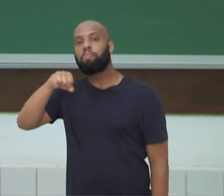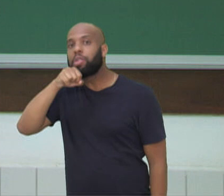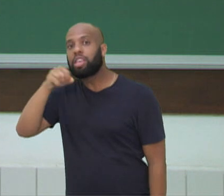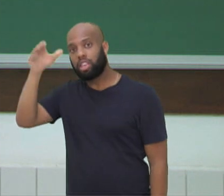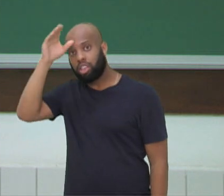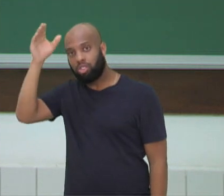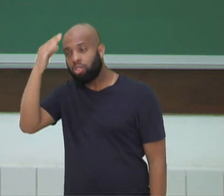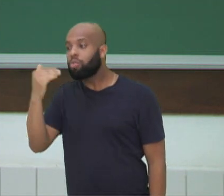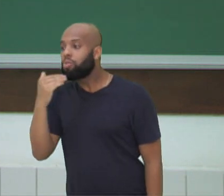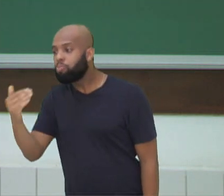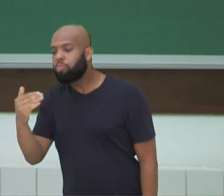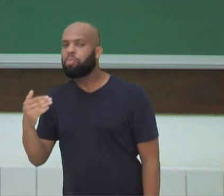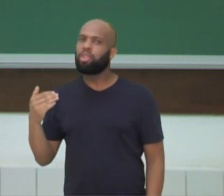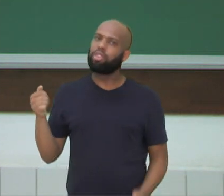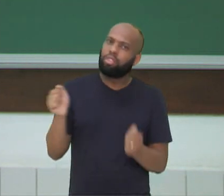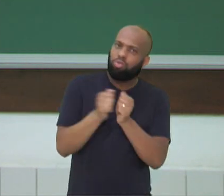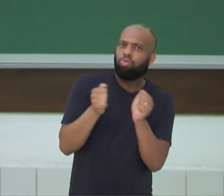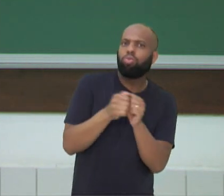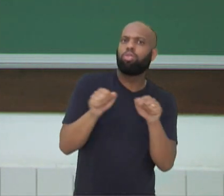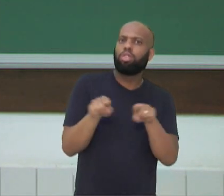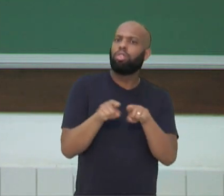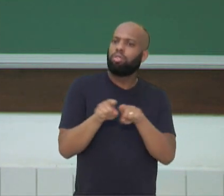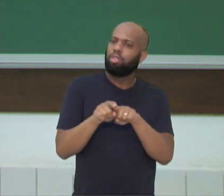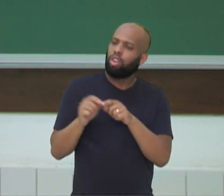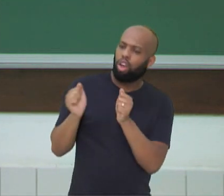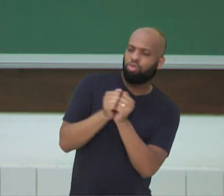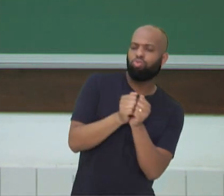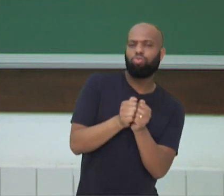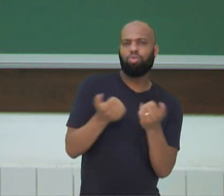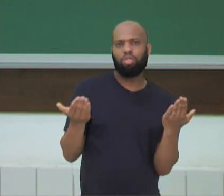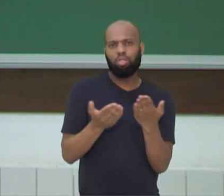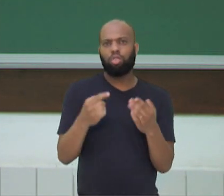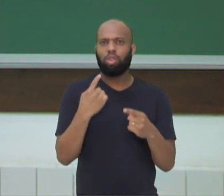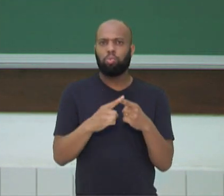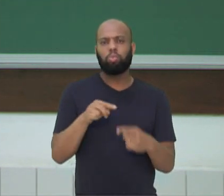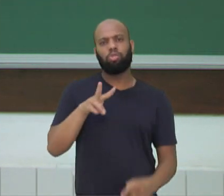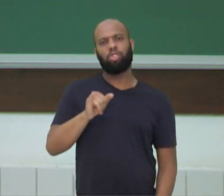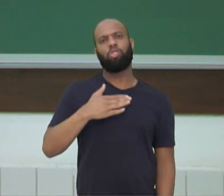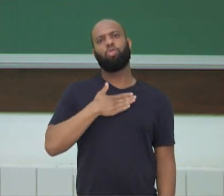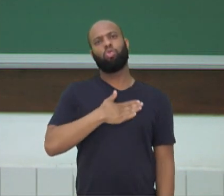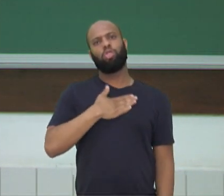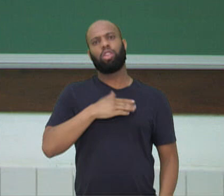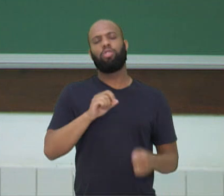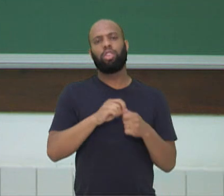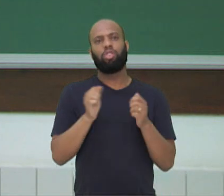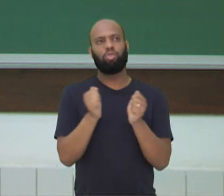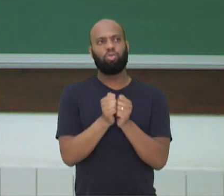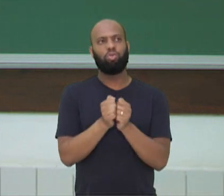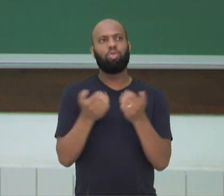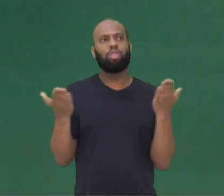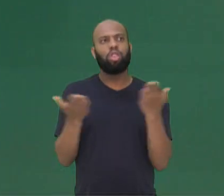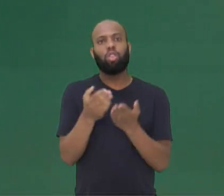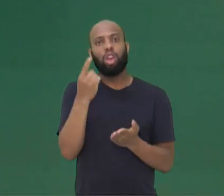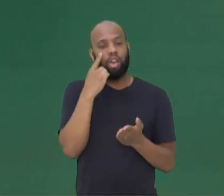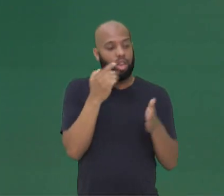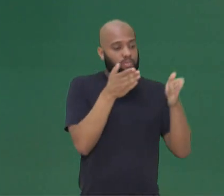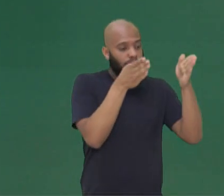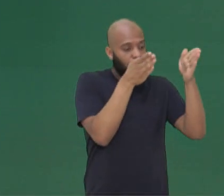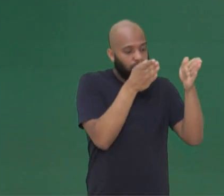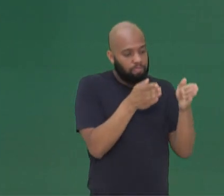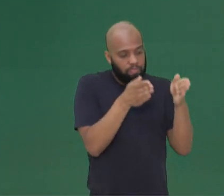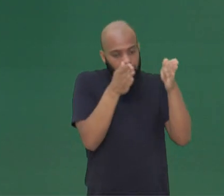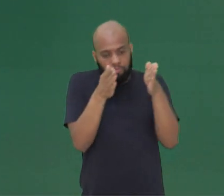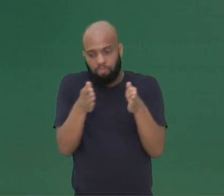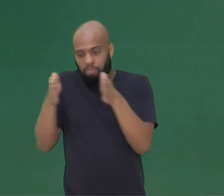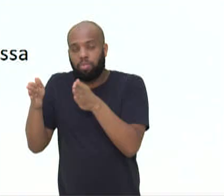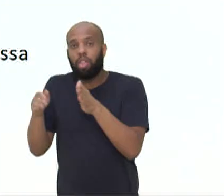e peça que participe, que te acompanhe nessa atividade que todo mundo vai gostar de fazer juntos. Então vamos ver o passo a passo? Então, primeiro,